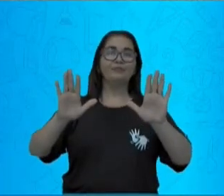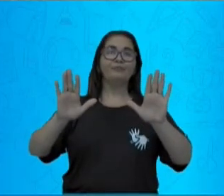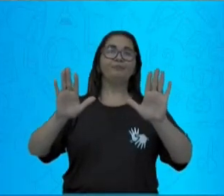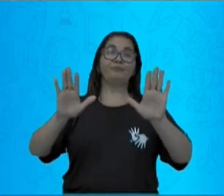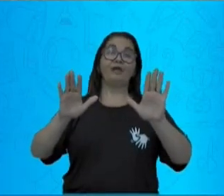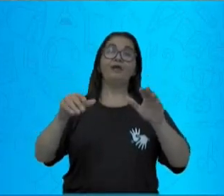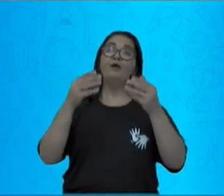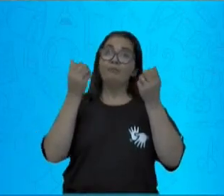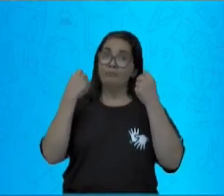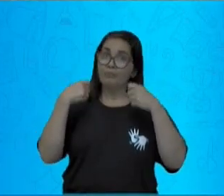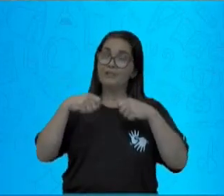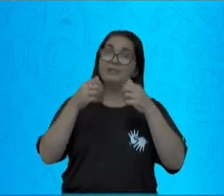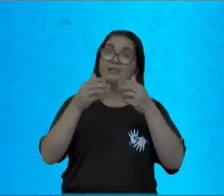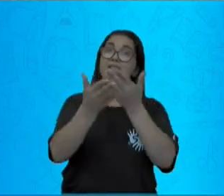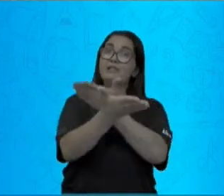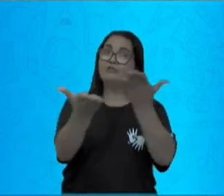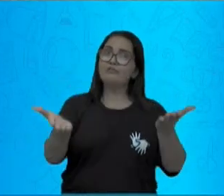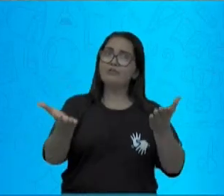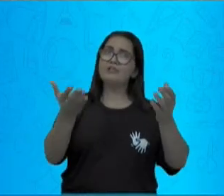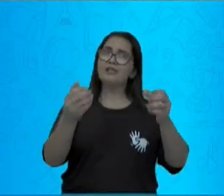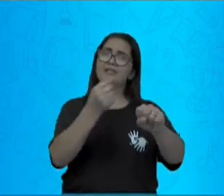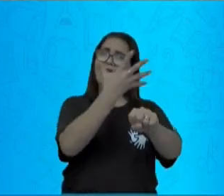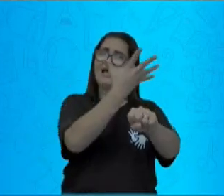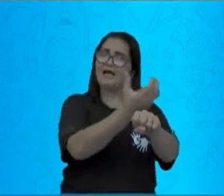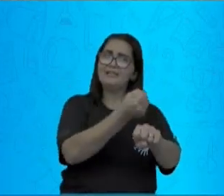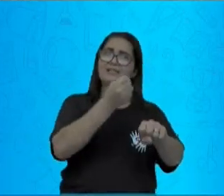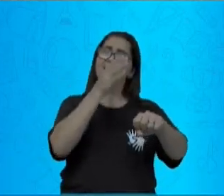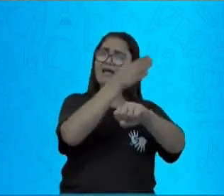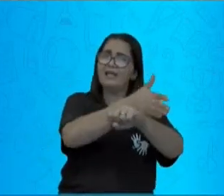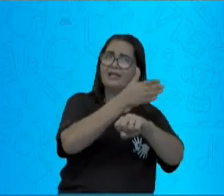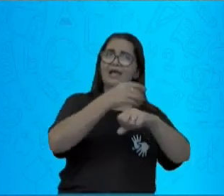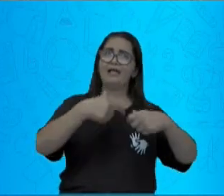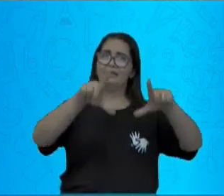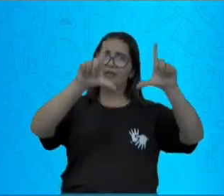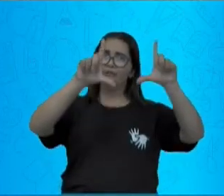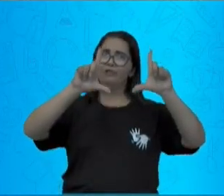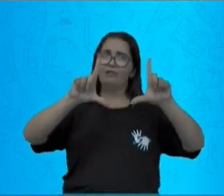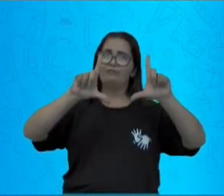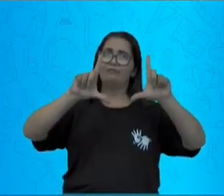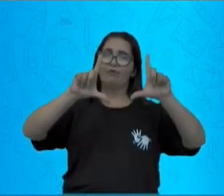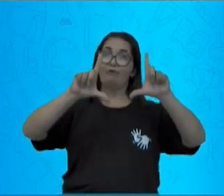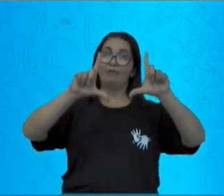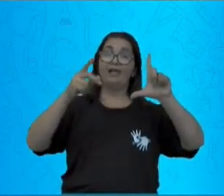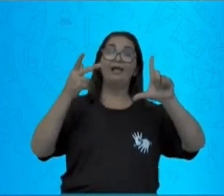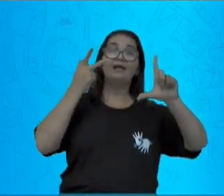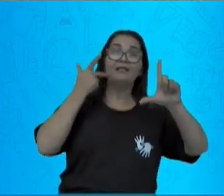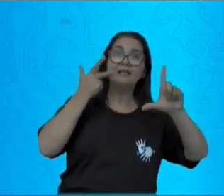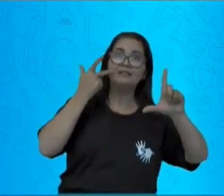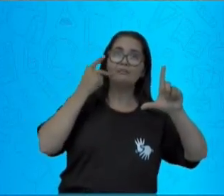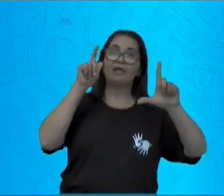Para acessar a nossa plataforma SMED-GV, basta apontar a câmera do seu